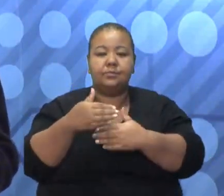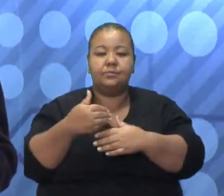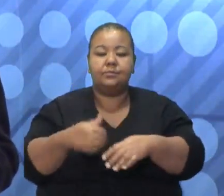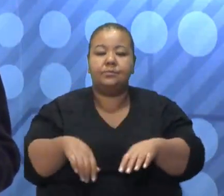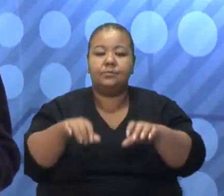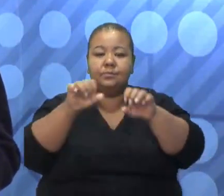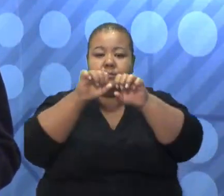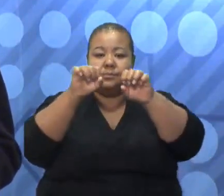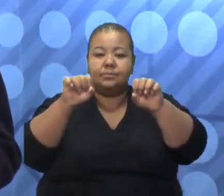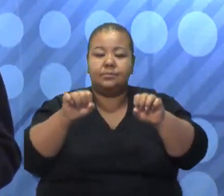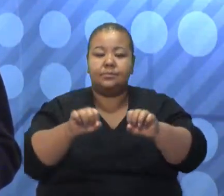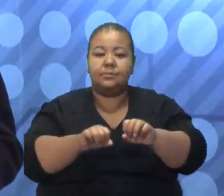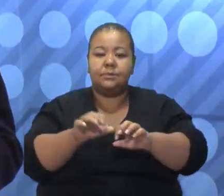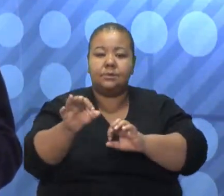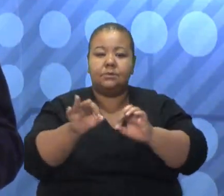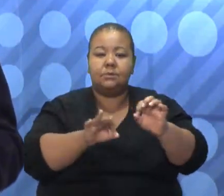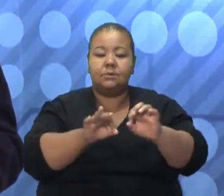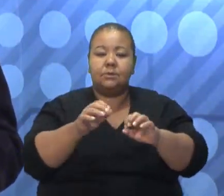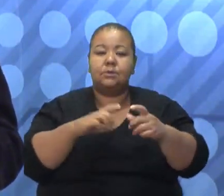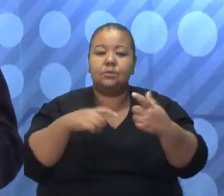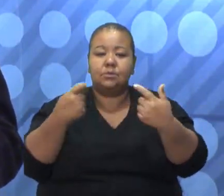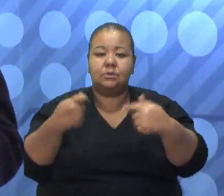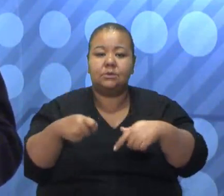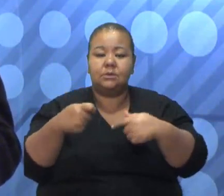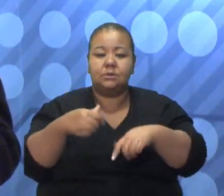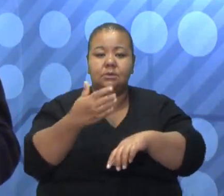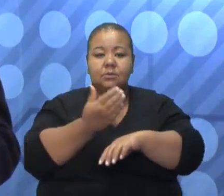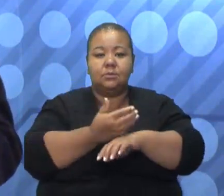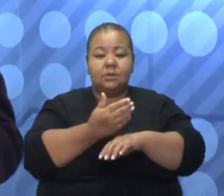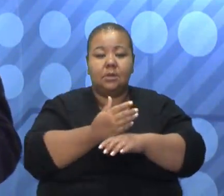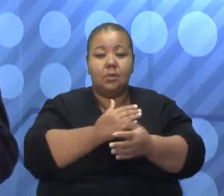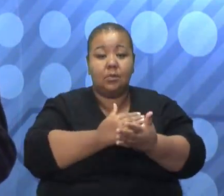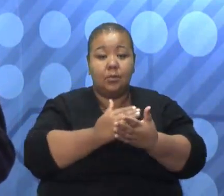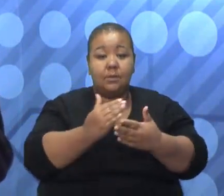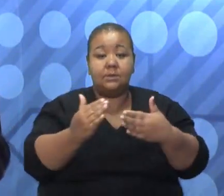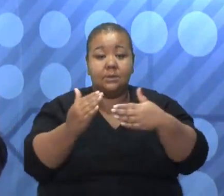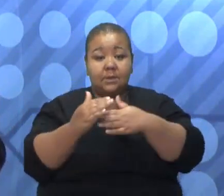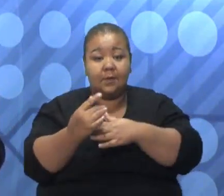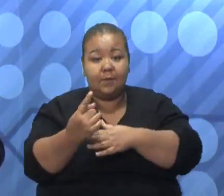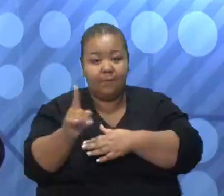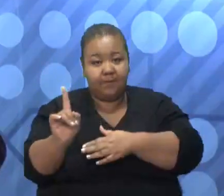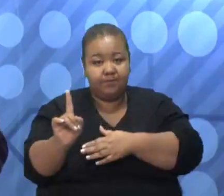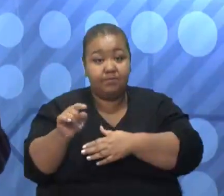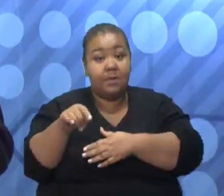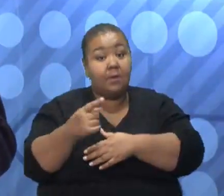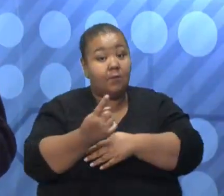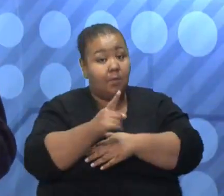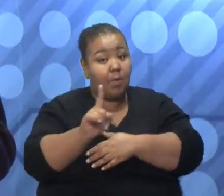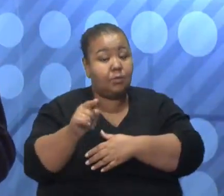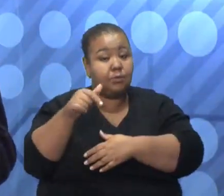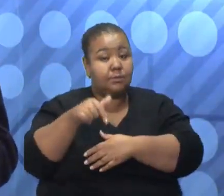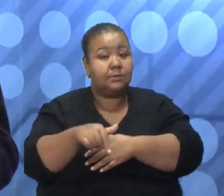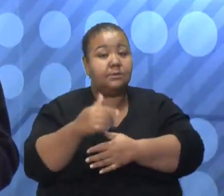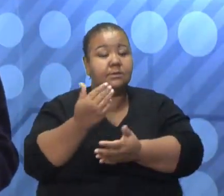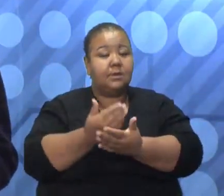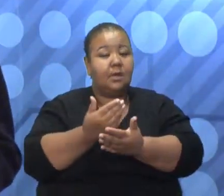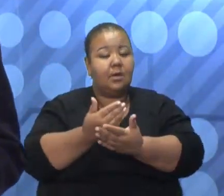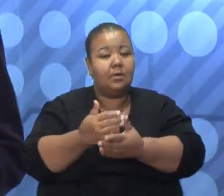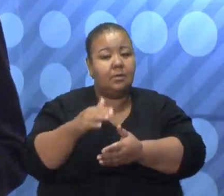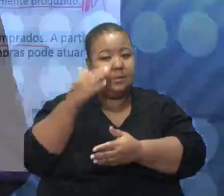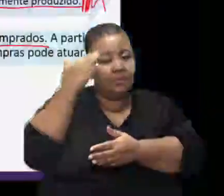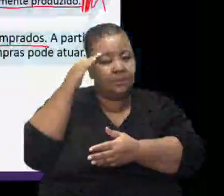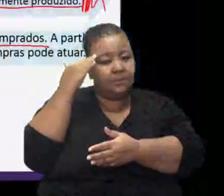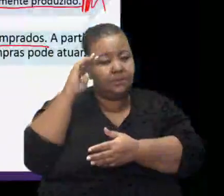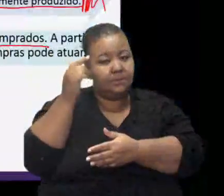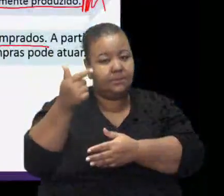de planejamento das necessidades de materiais do começo ao fim. Vamos para a última parte do nosso encontro, né, para a gente entender um pouquinho mais